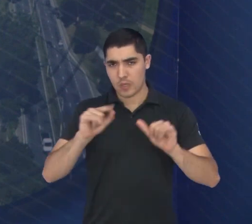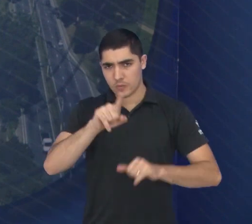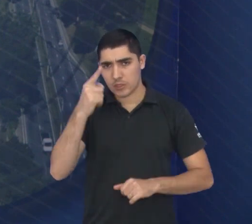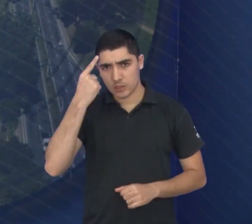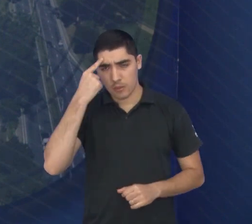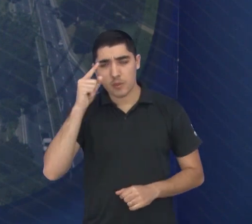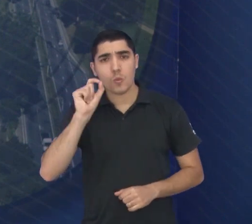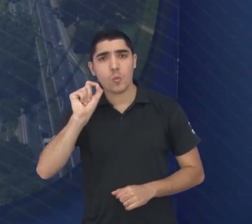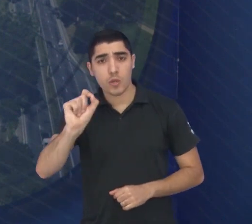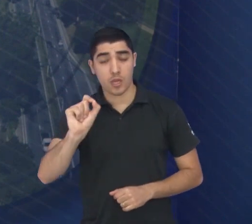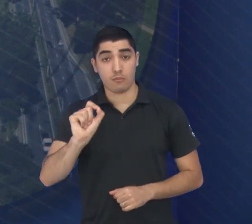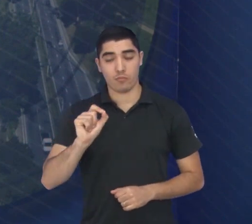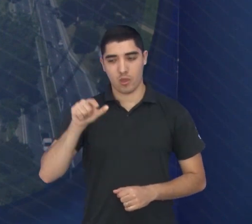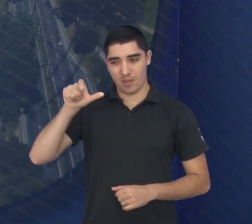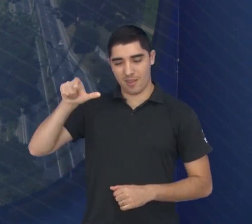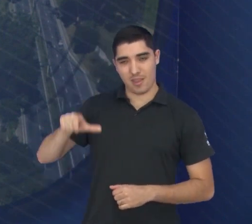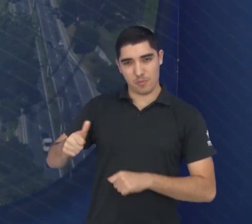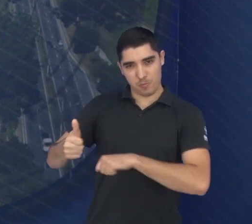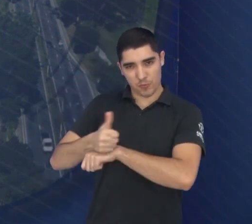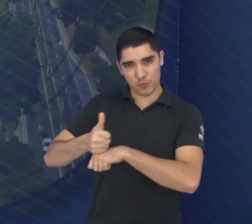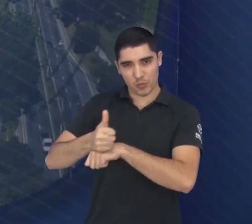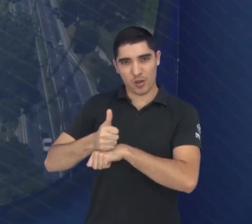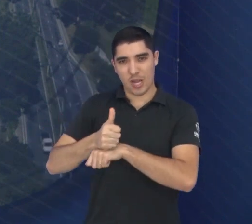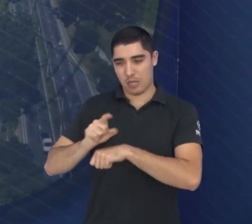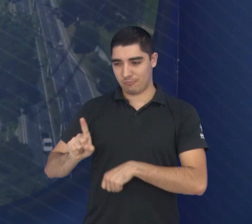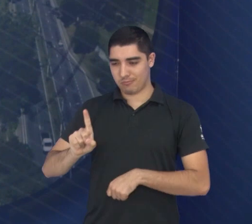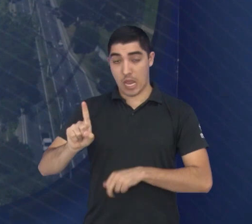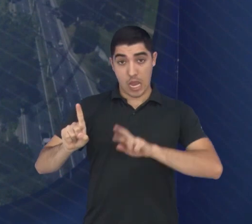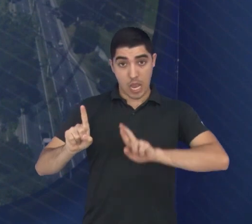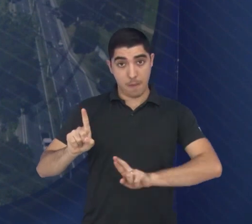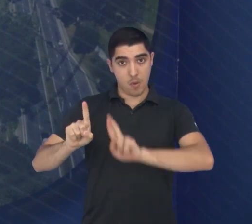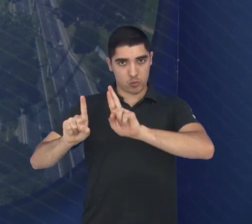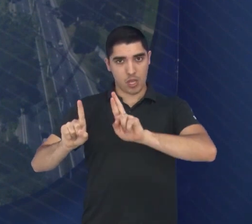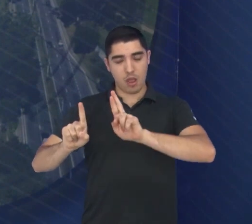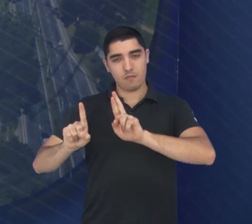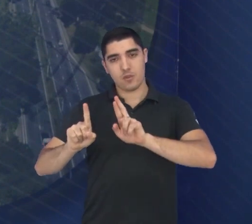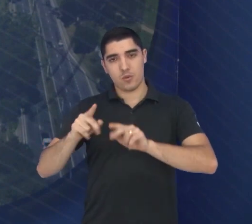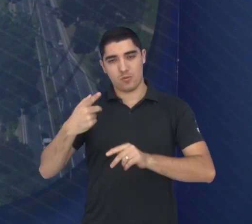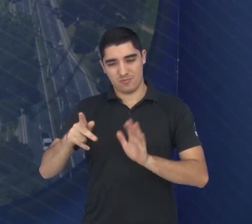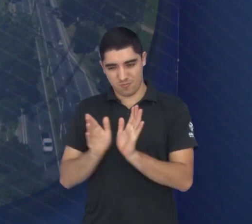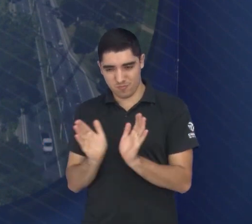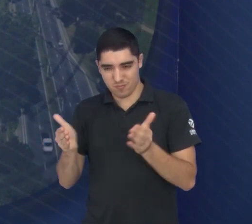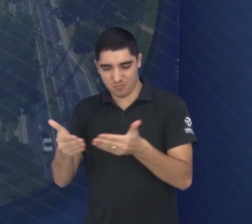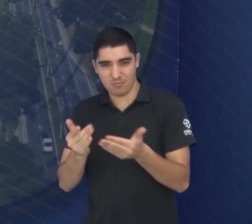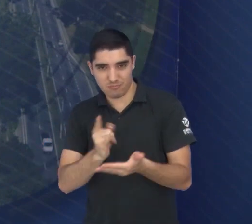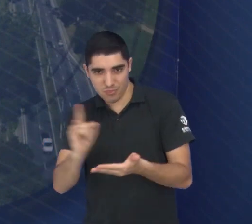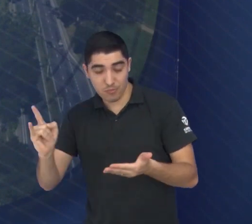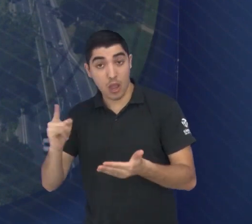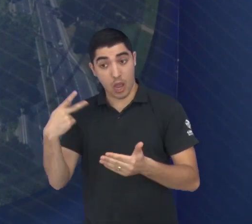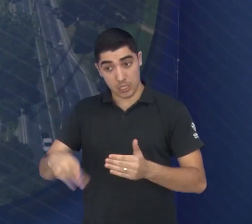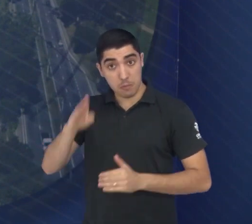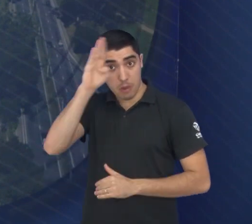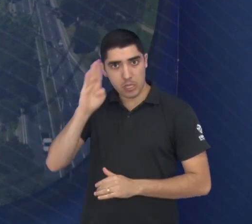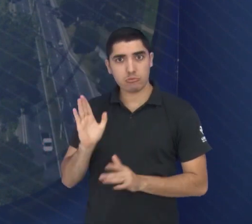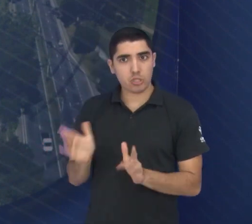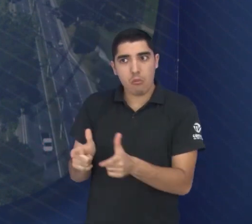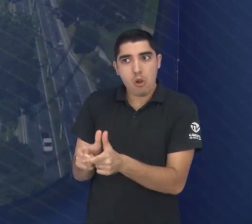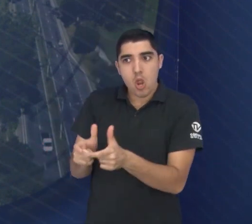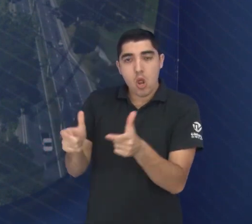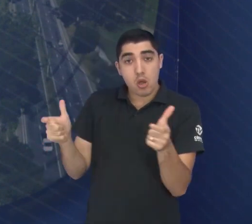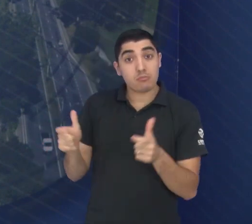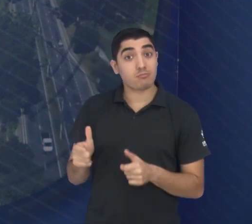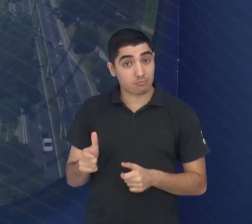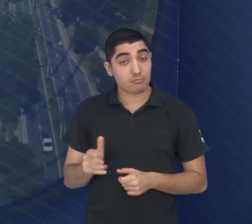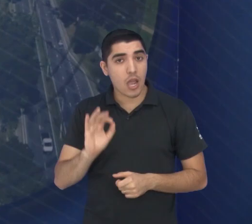que a atividade de síndico profissional tem crescido no Brasil? É isso mesmo. E quem vai trazer, então, mais detalhes para a